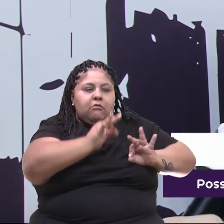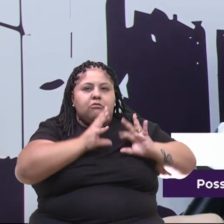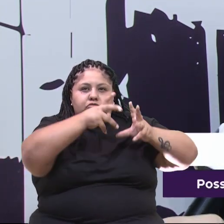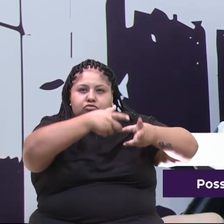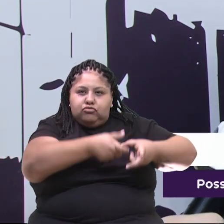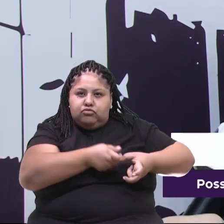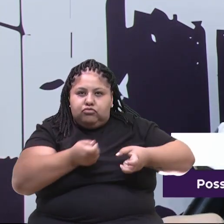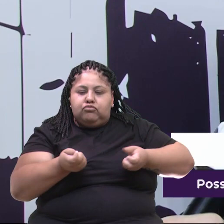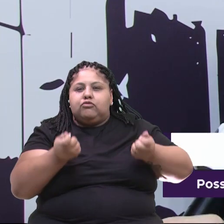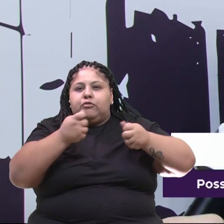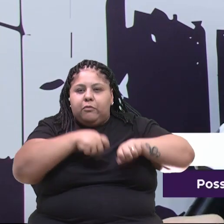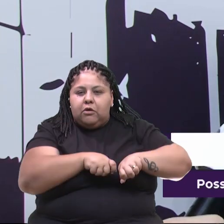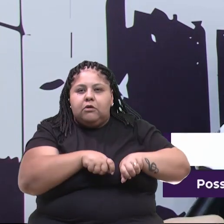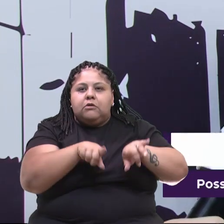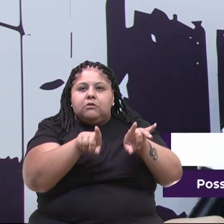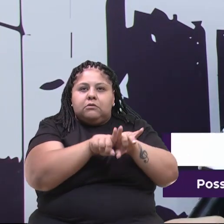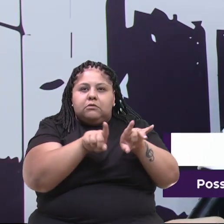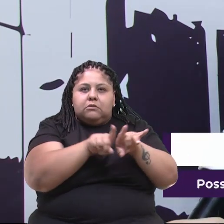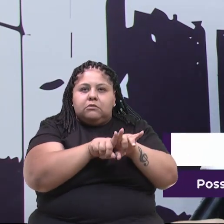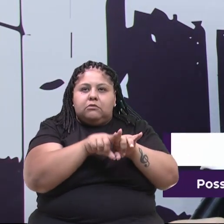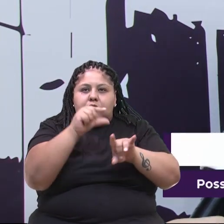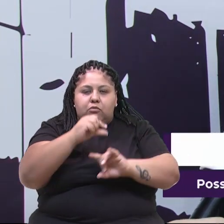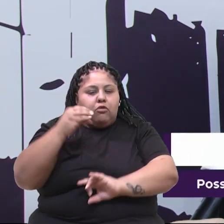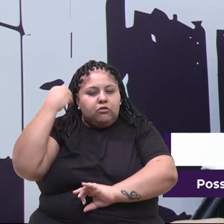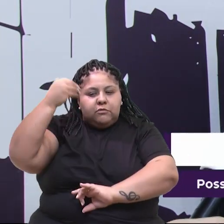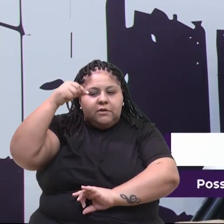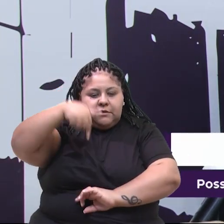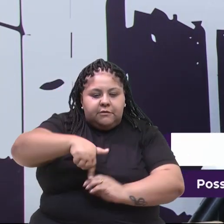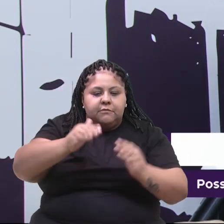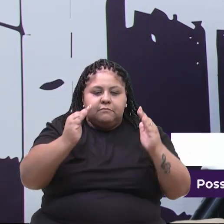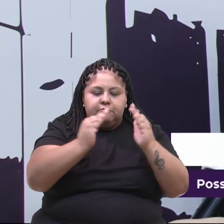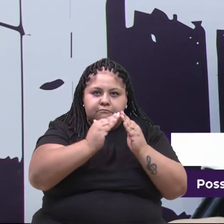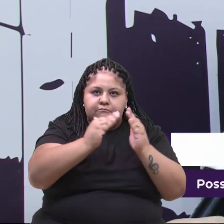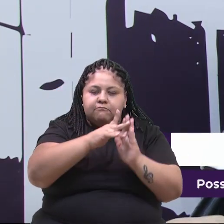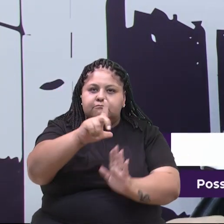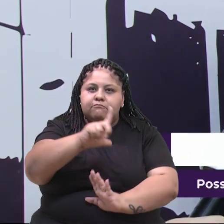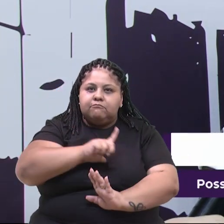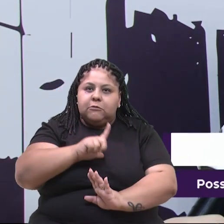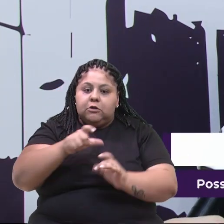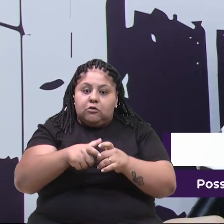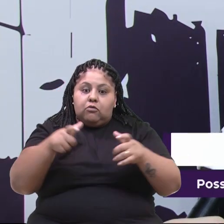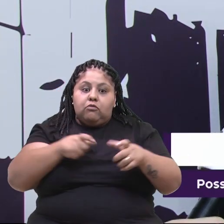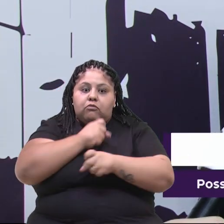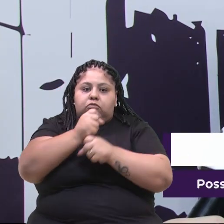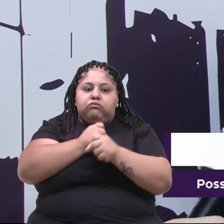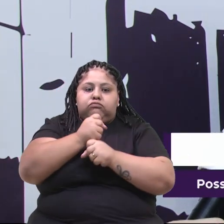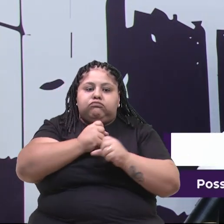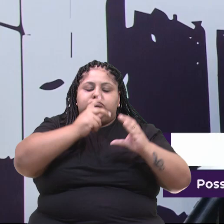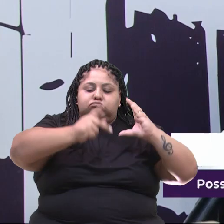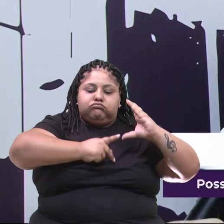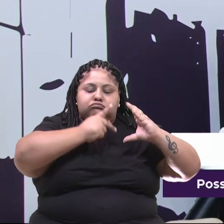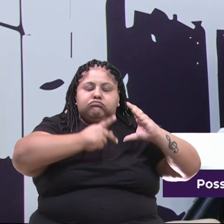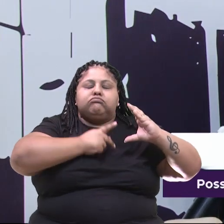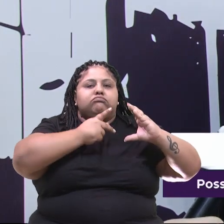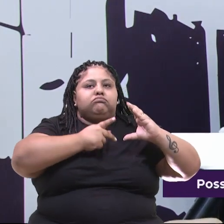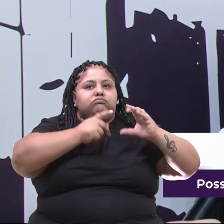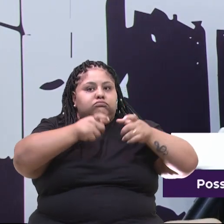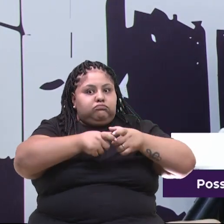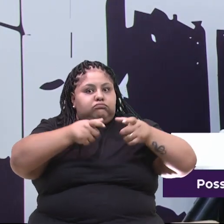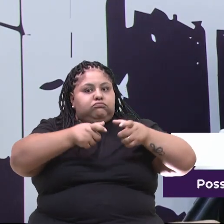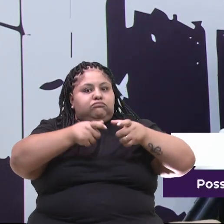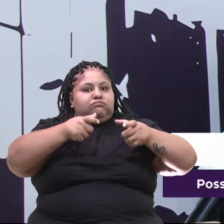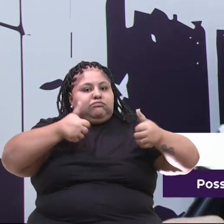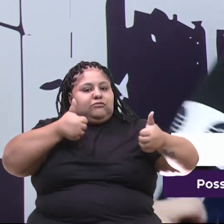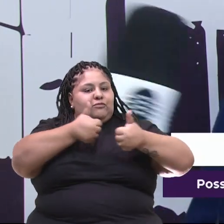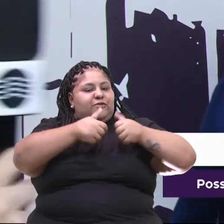for possível com a pouco de experiência que a gente tem aqui na casa, para ter um grande ano e a Câmara cada vez mais ficar próxima